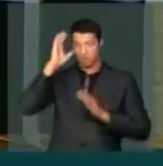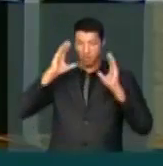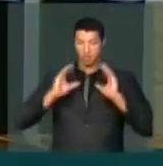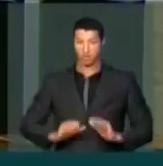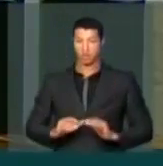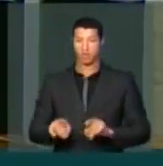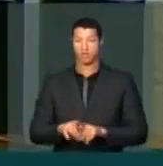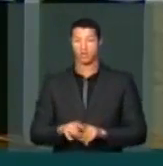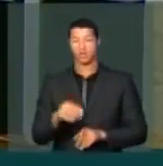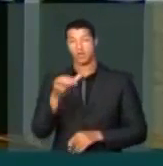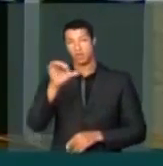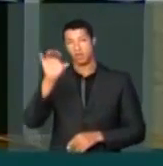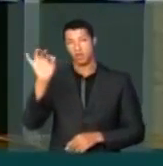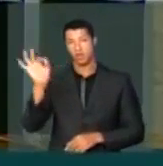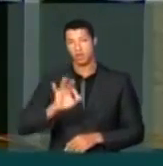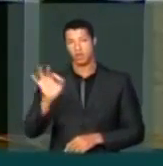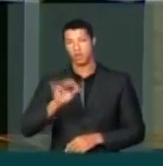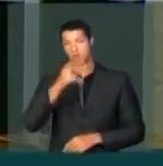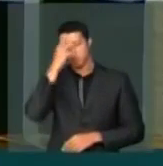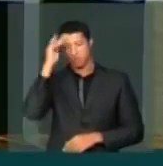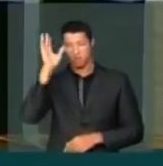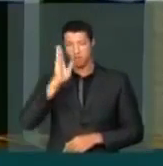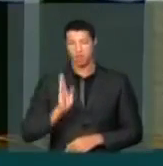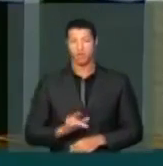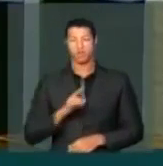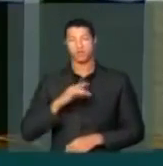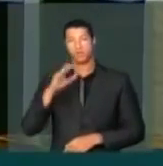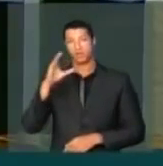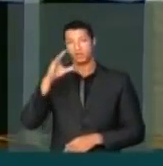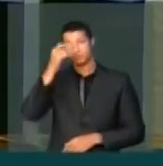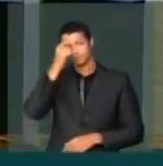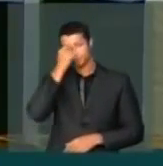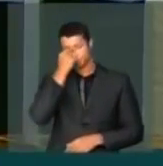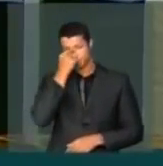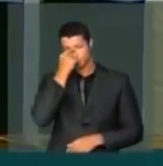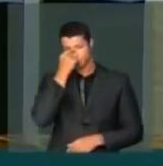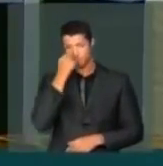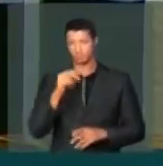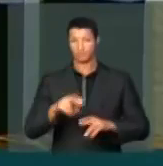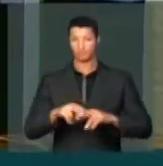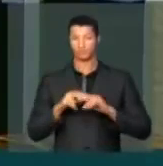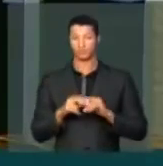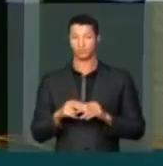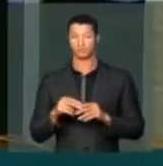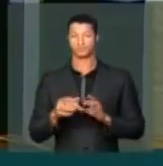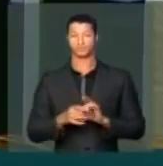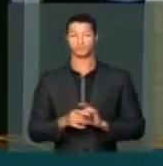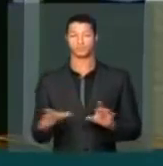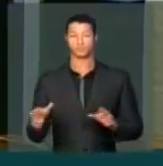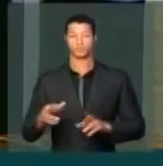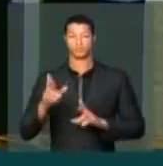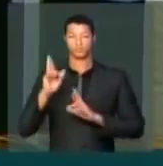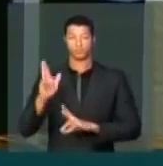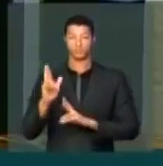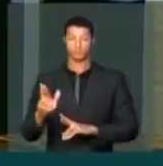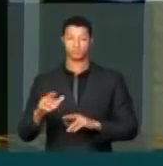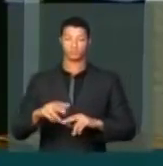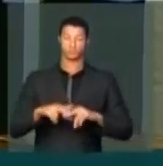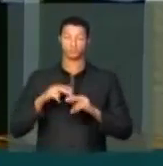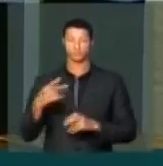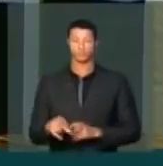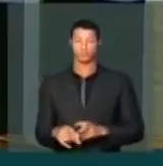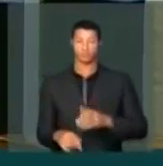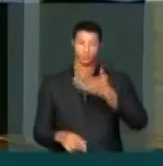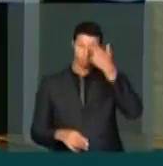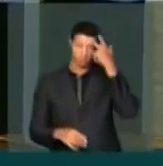E 90% dos cidadãos brasileiros se declaram cristãos. Então, permitam-me a referência a partir disso